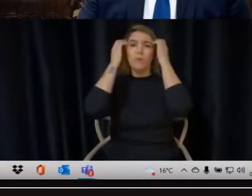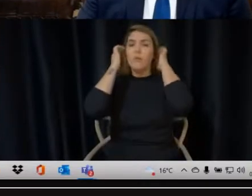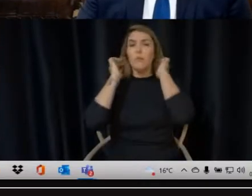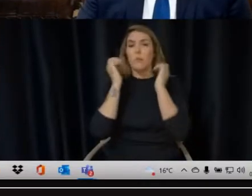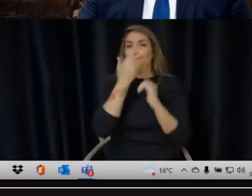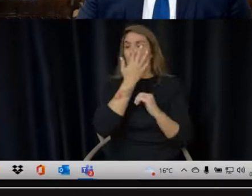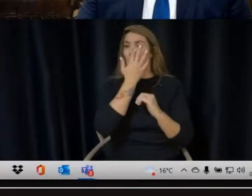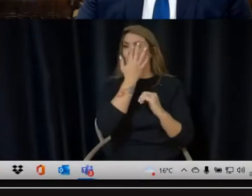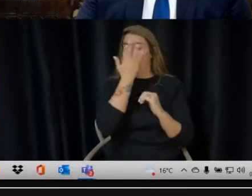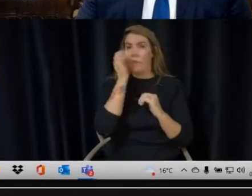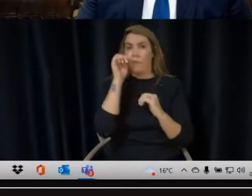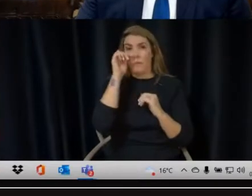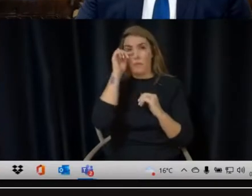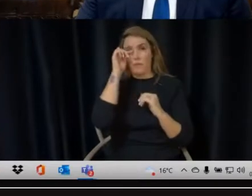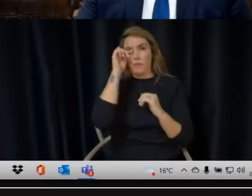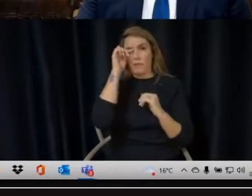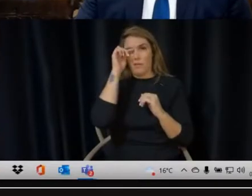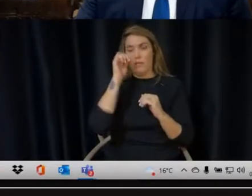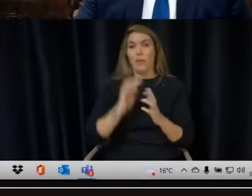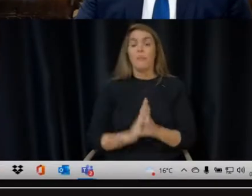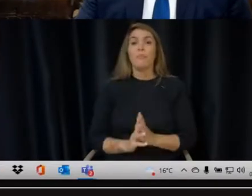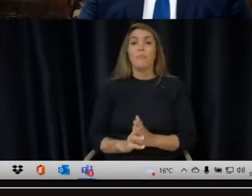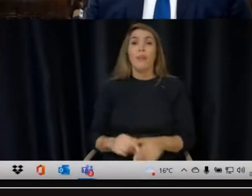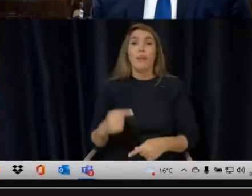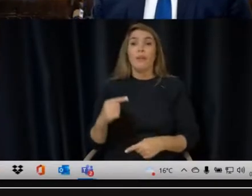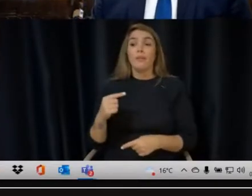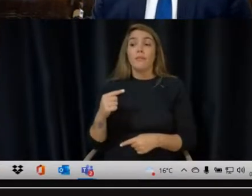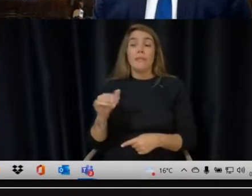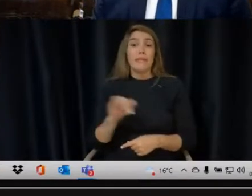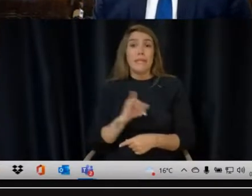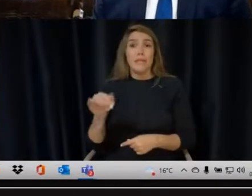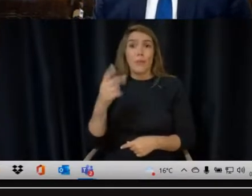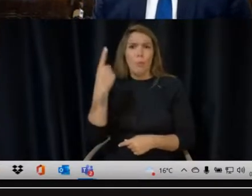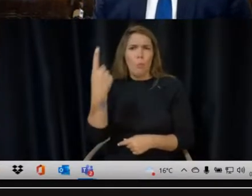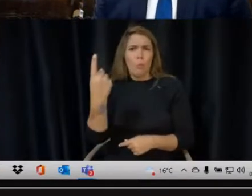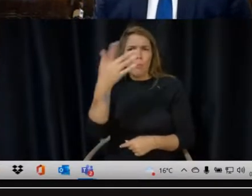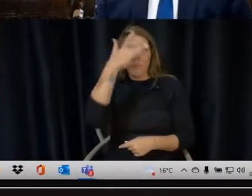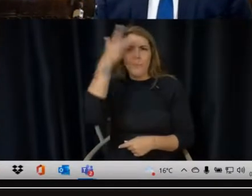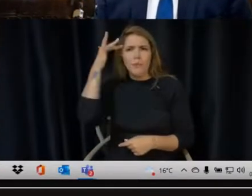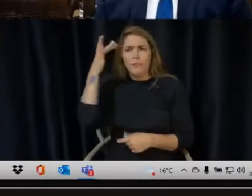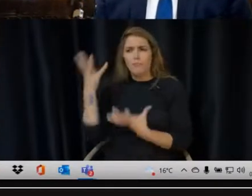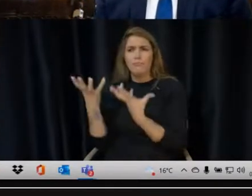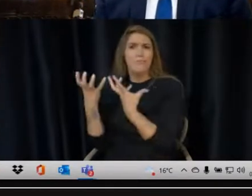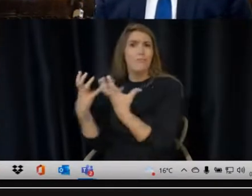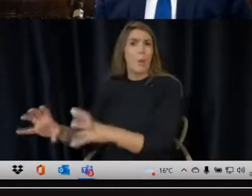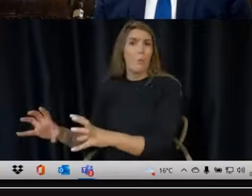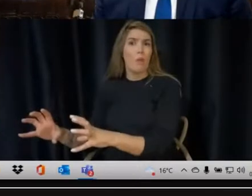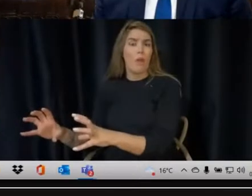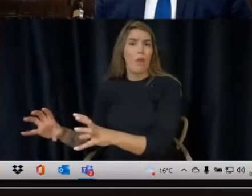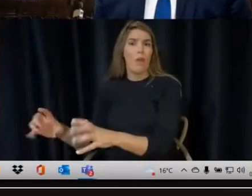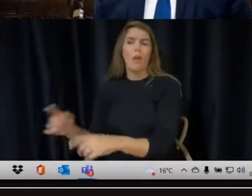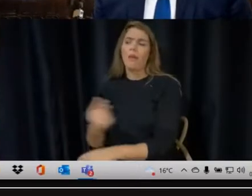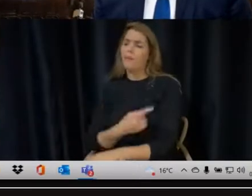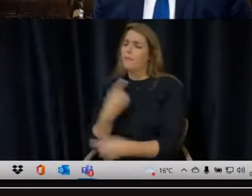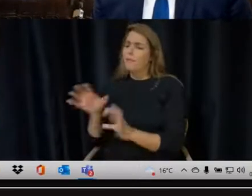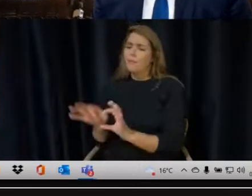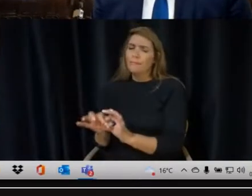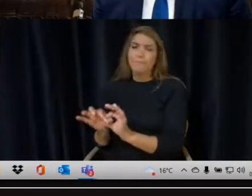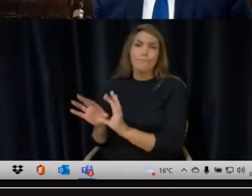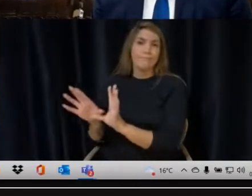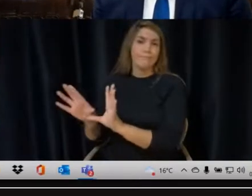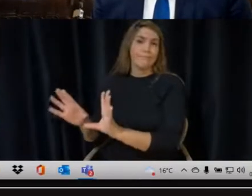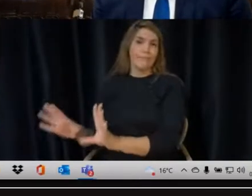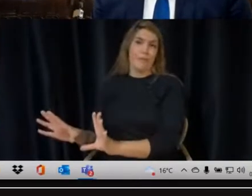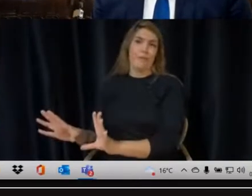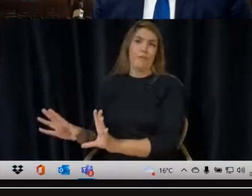um parente autorizou, mas que tinha algum outro parente que não, isso já se tomou uma proporção muito grande, né? E tudo